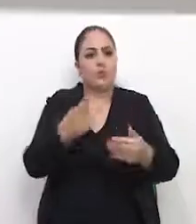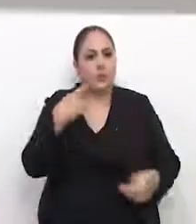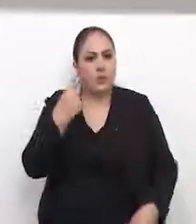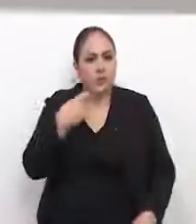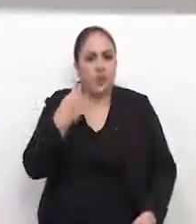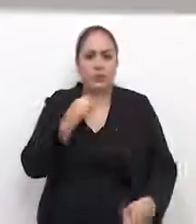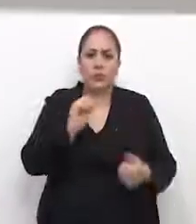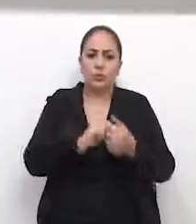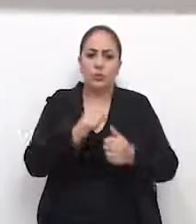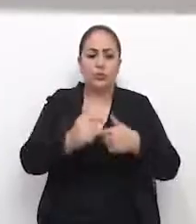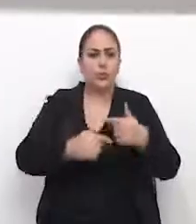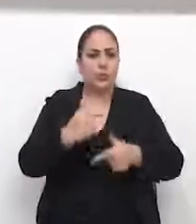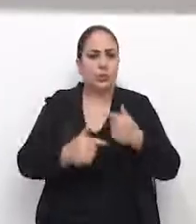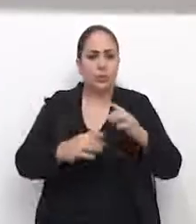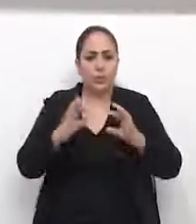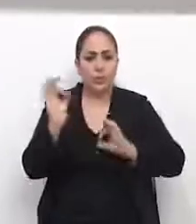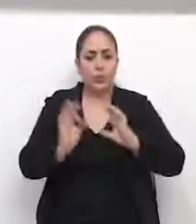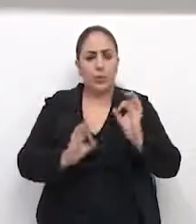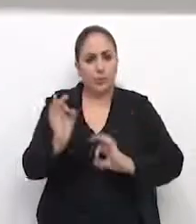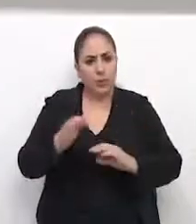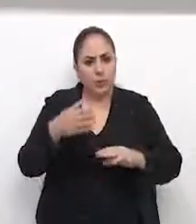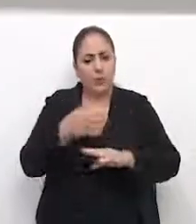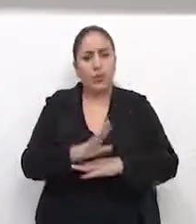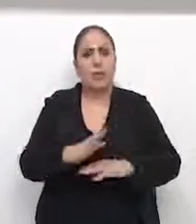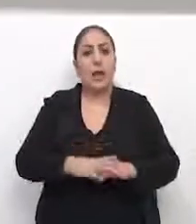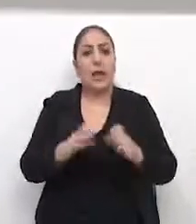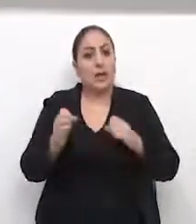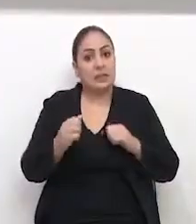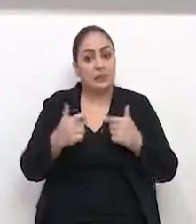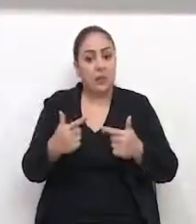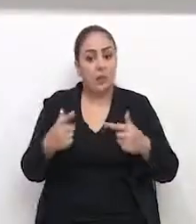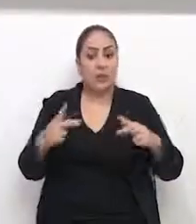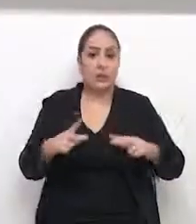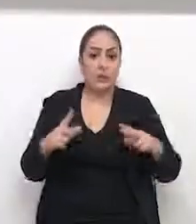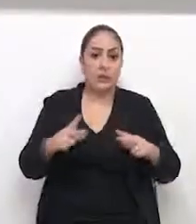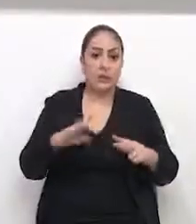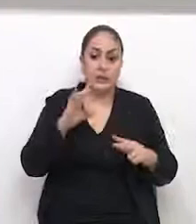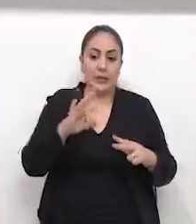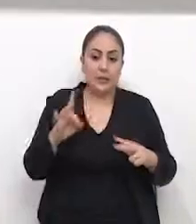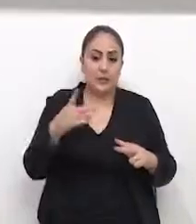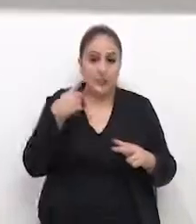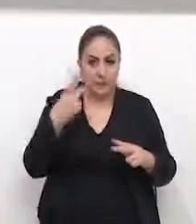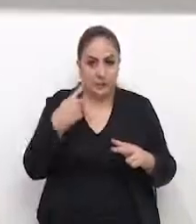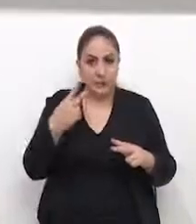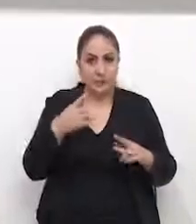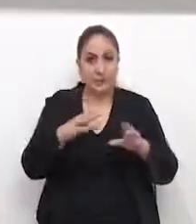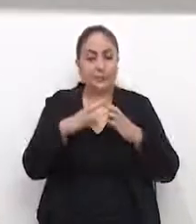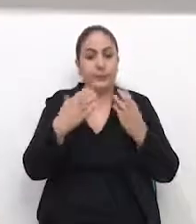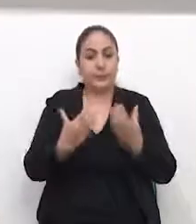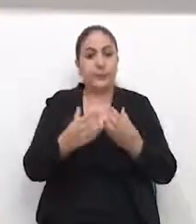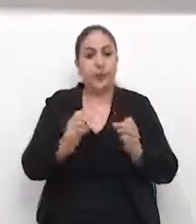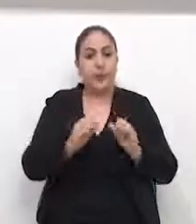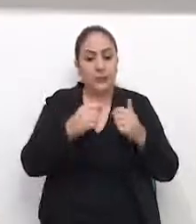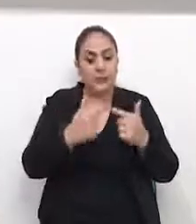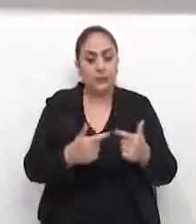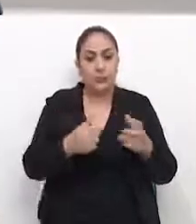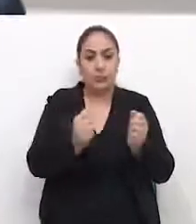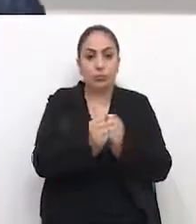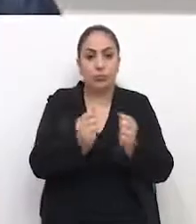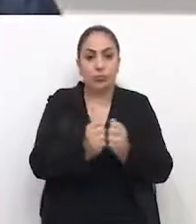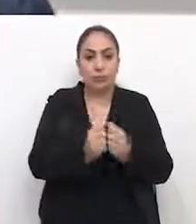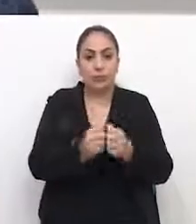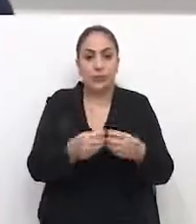dos vereadores, junto com os servidores, projetos aprovados, ações individuais dos vereadores nas suas comunidades,